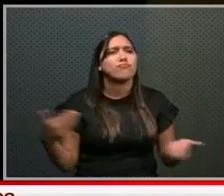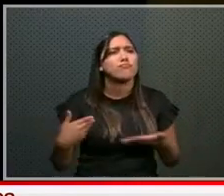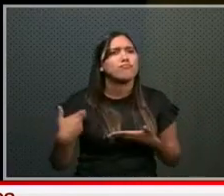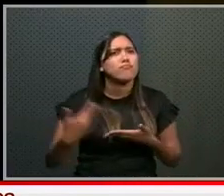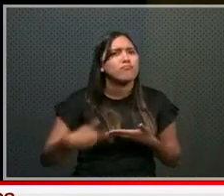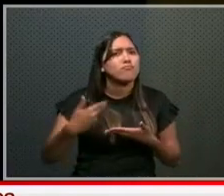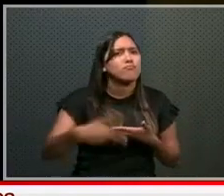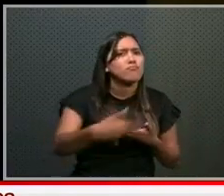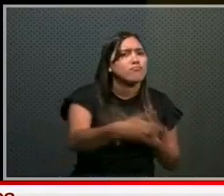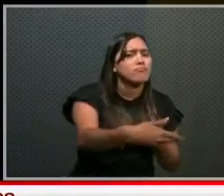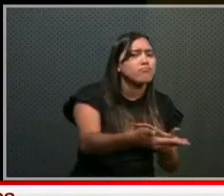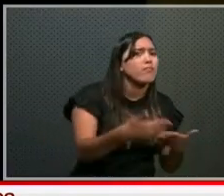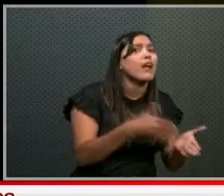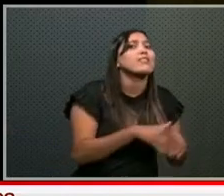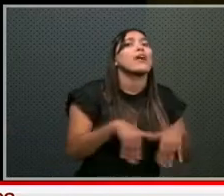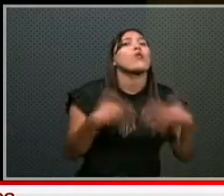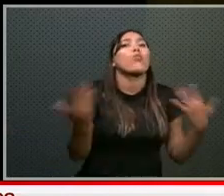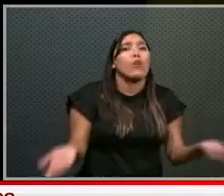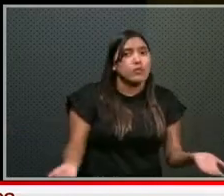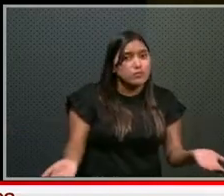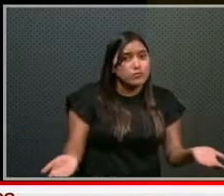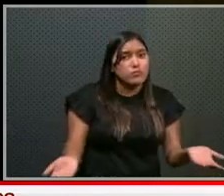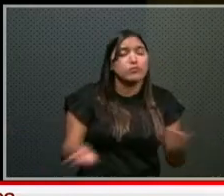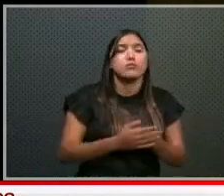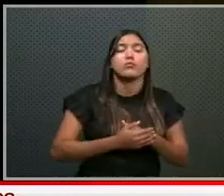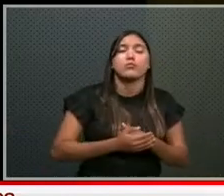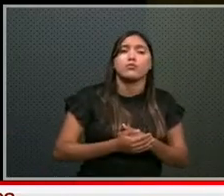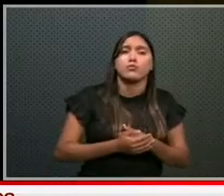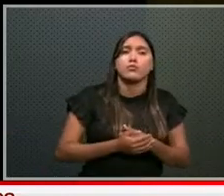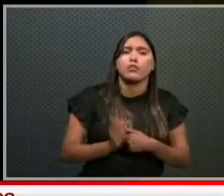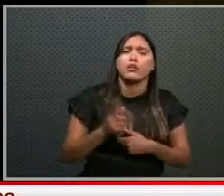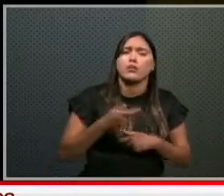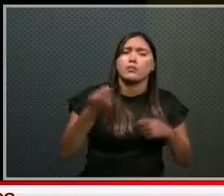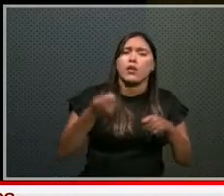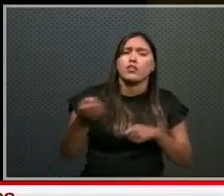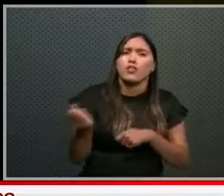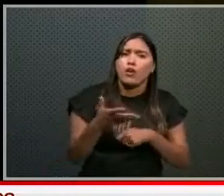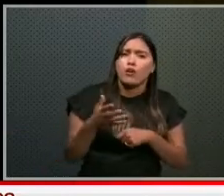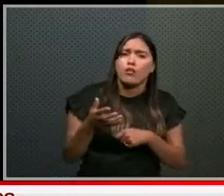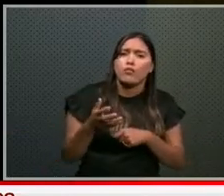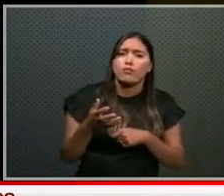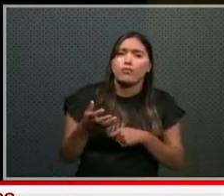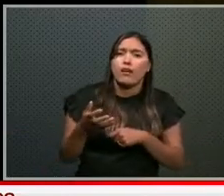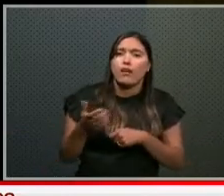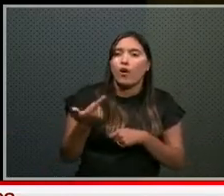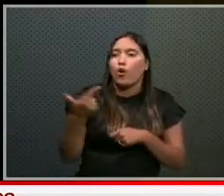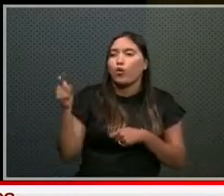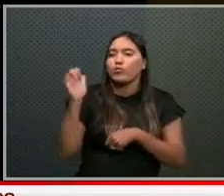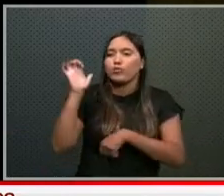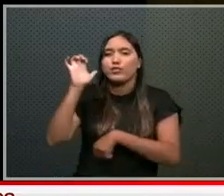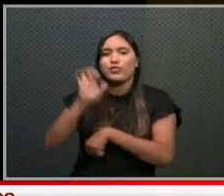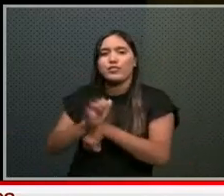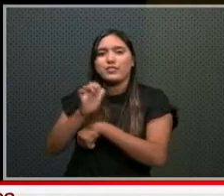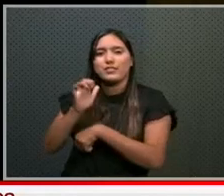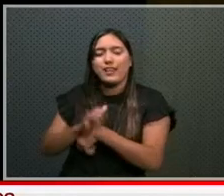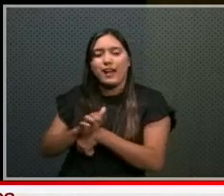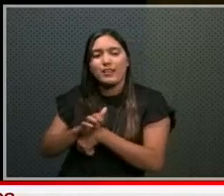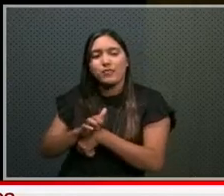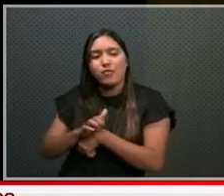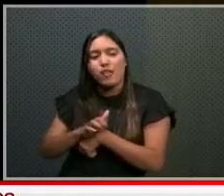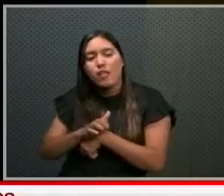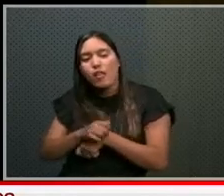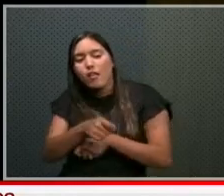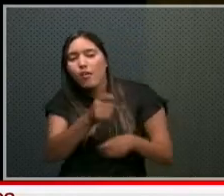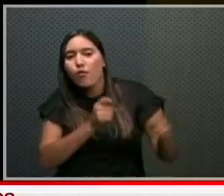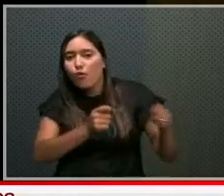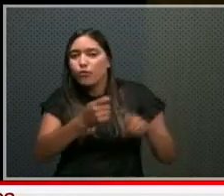ter que aguardar uma nova colonização vindas de outros estados para nos dizer o que temos que